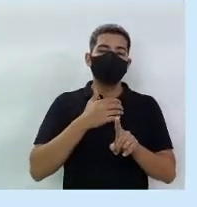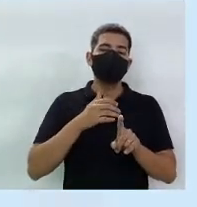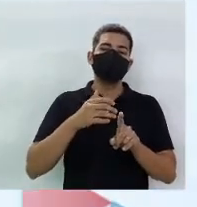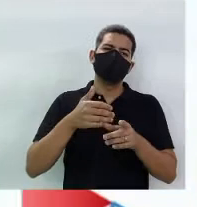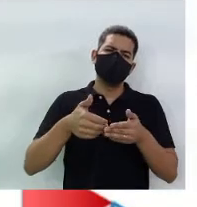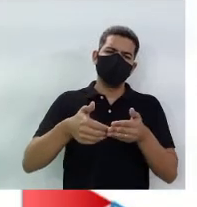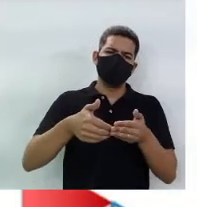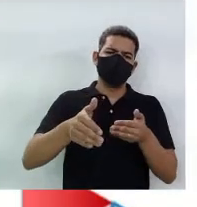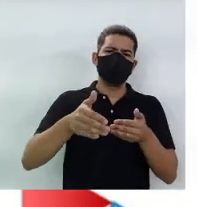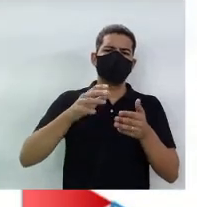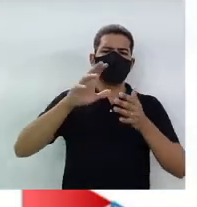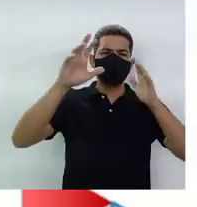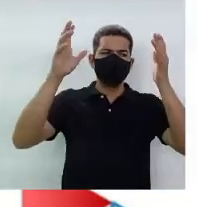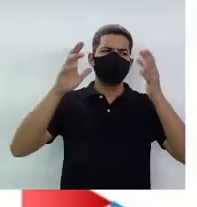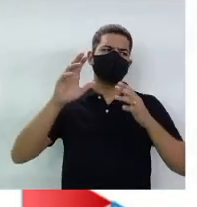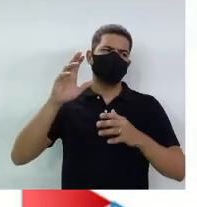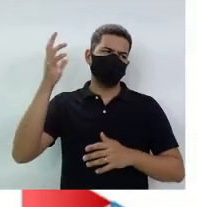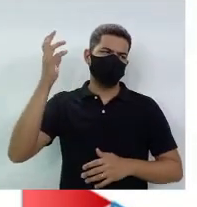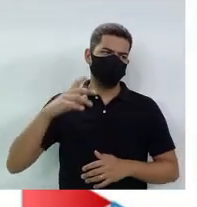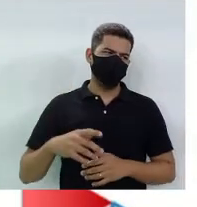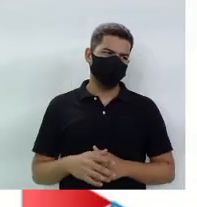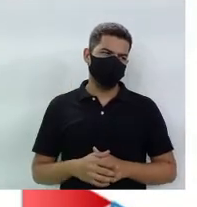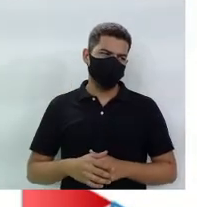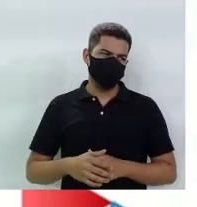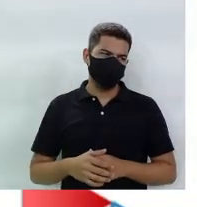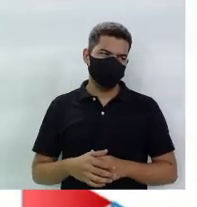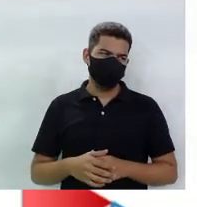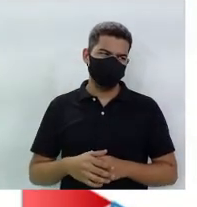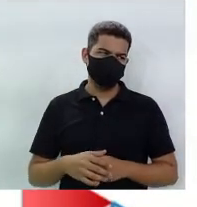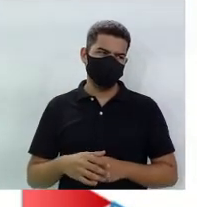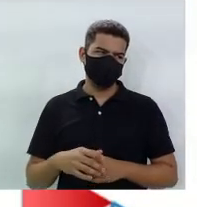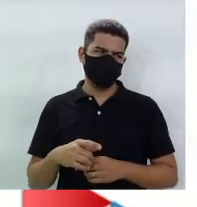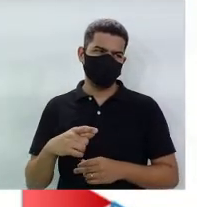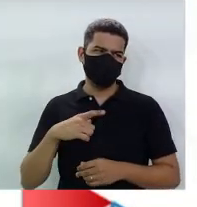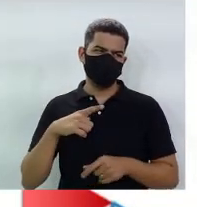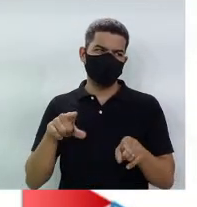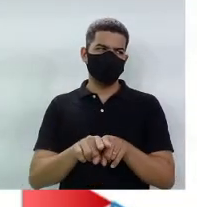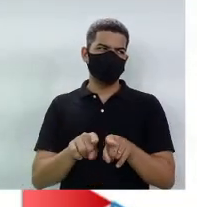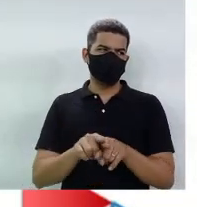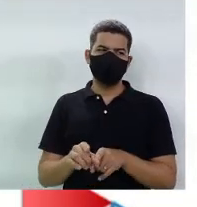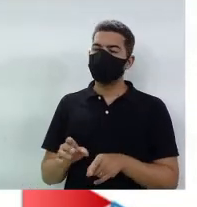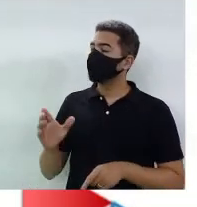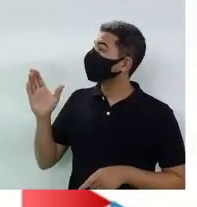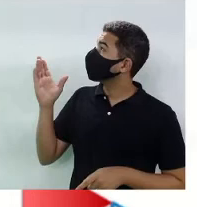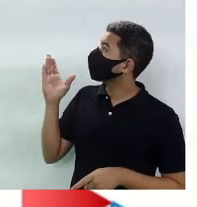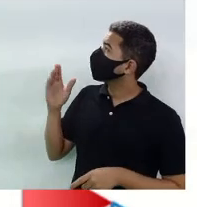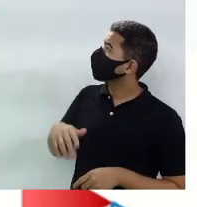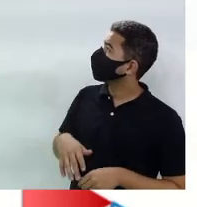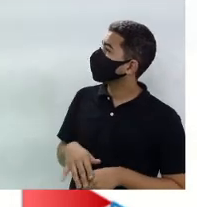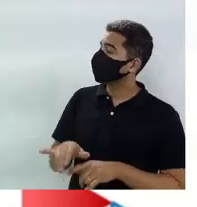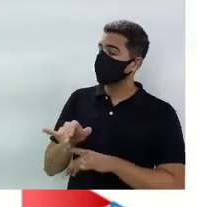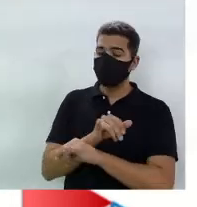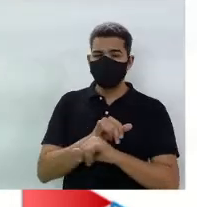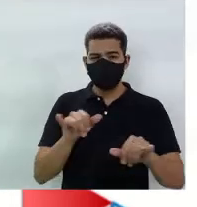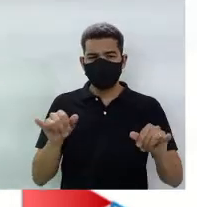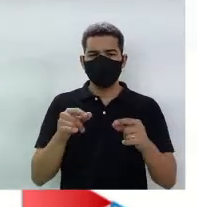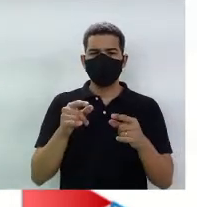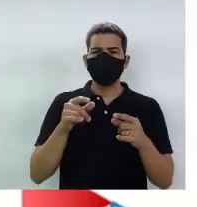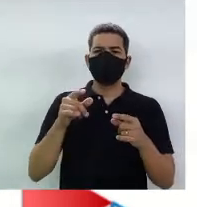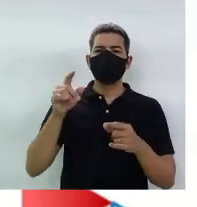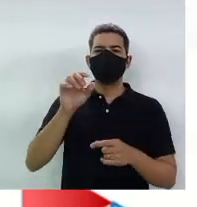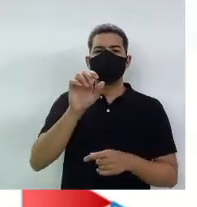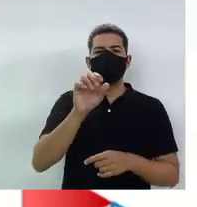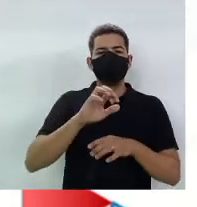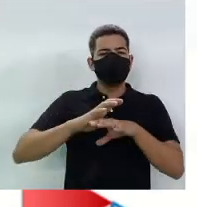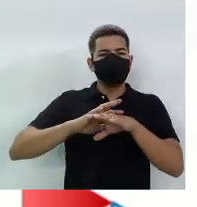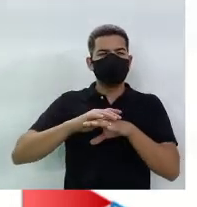exemplo, vejam só aqui na tela, vacine-se contra o sarampo. Nós temos o elemento verbal, o elemento não